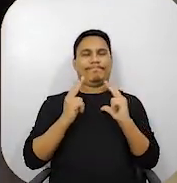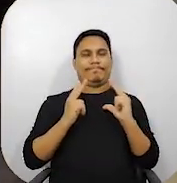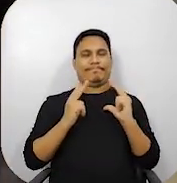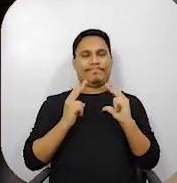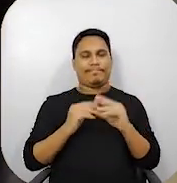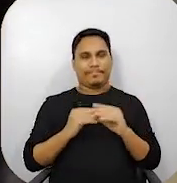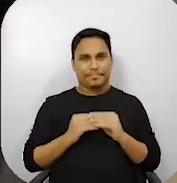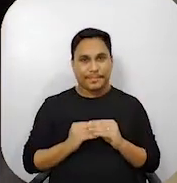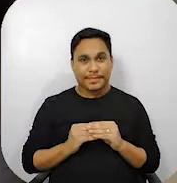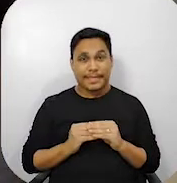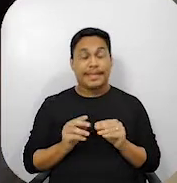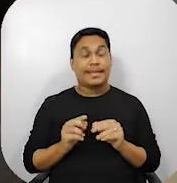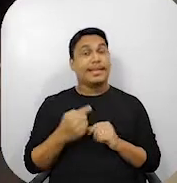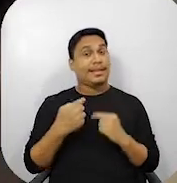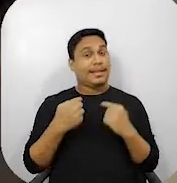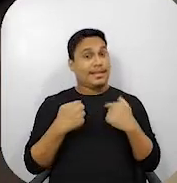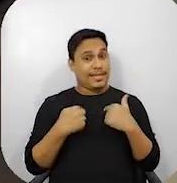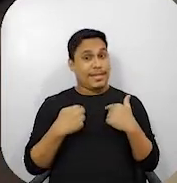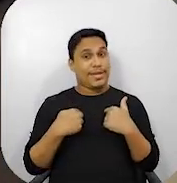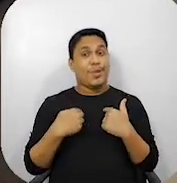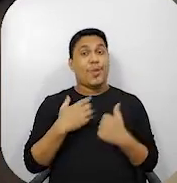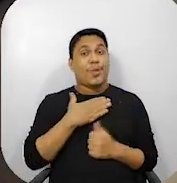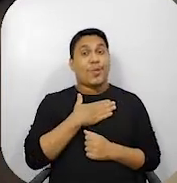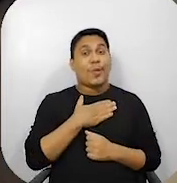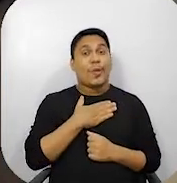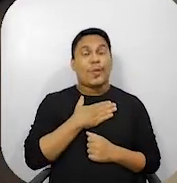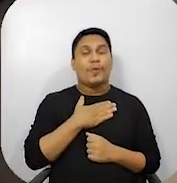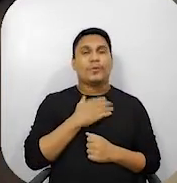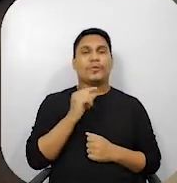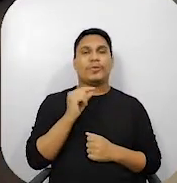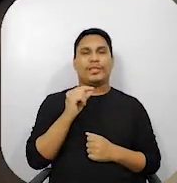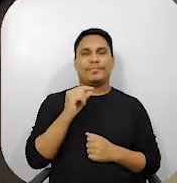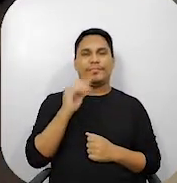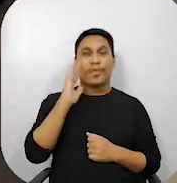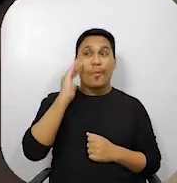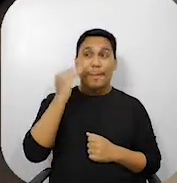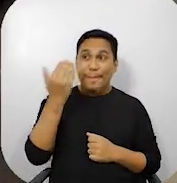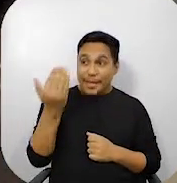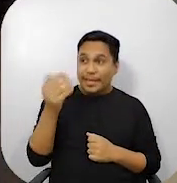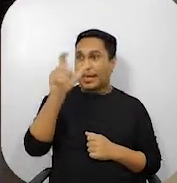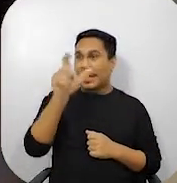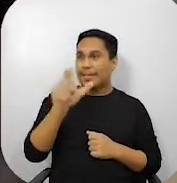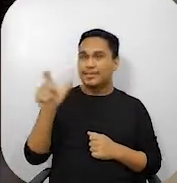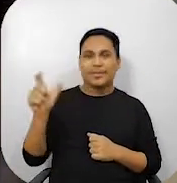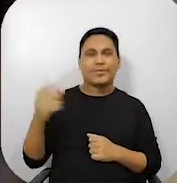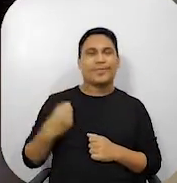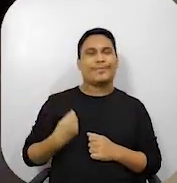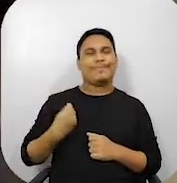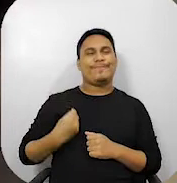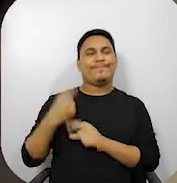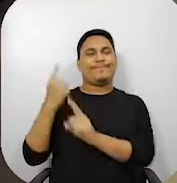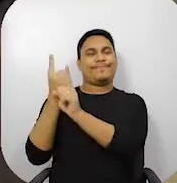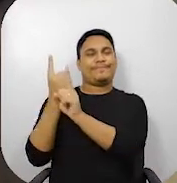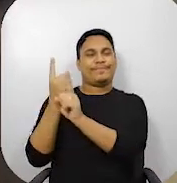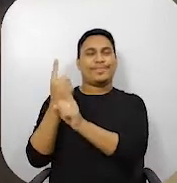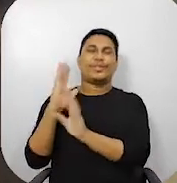tenho eu prezo muito assim a homenagem muito as pessoas que já passaram pela minha vida que já se foram né meu pai tá